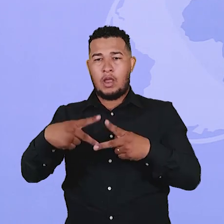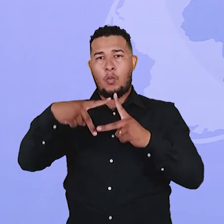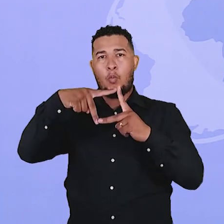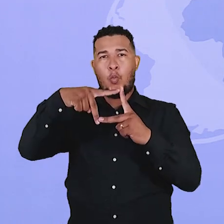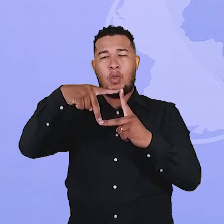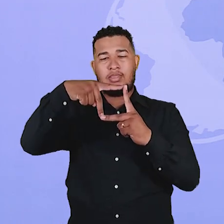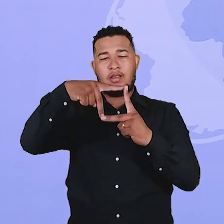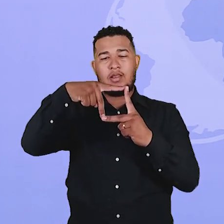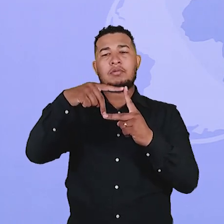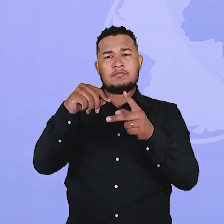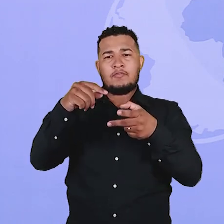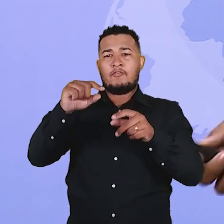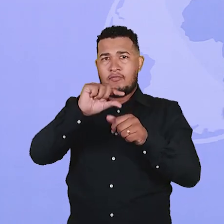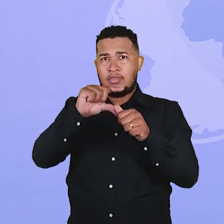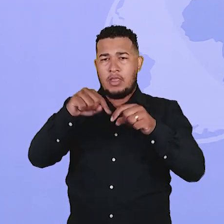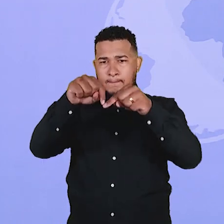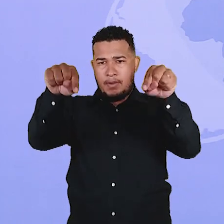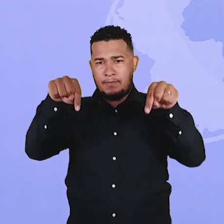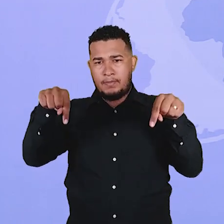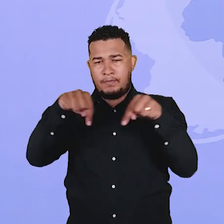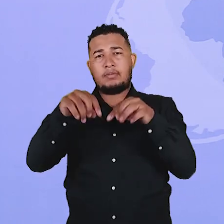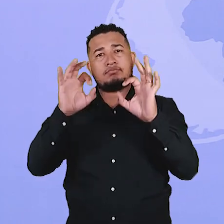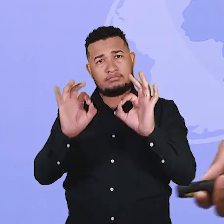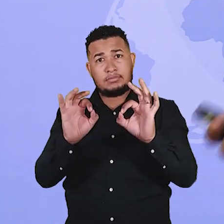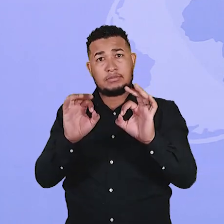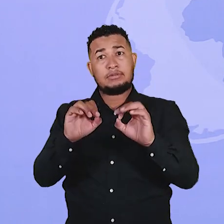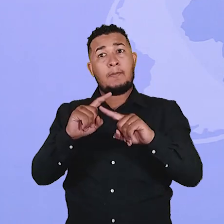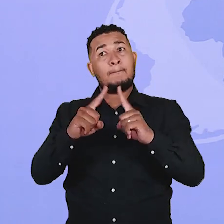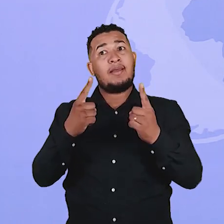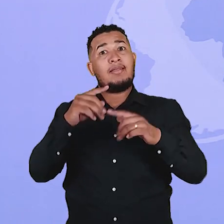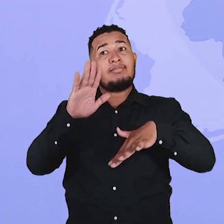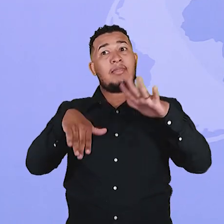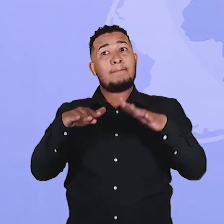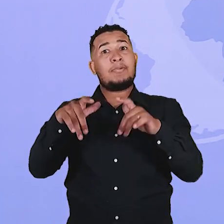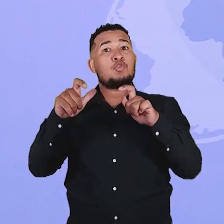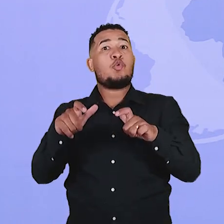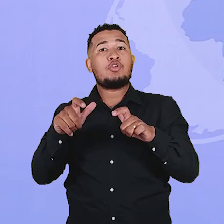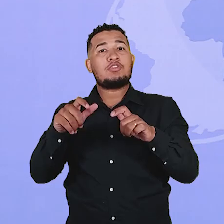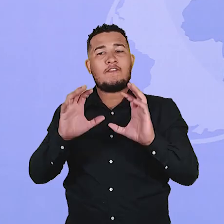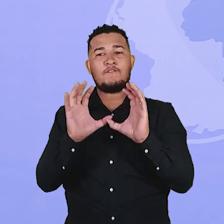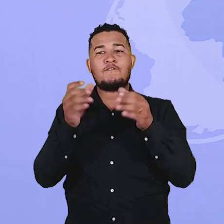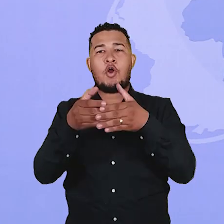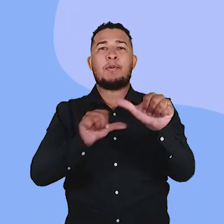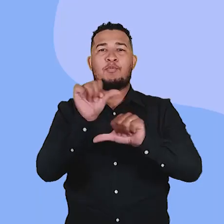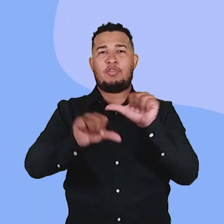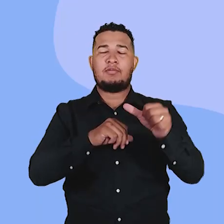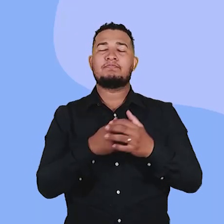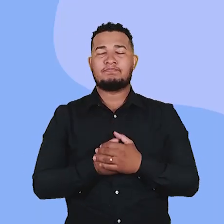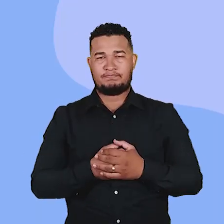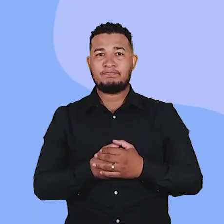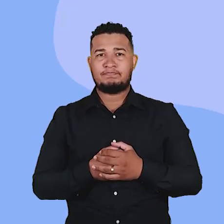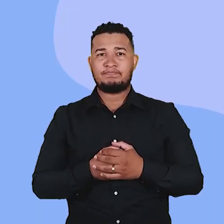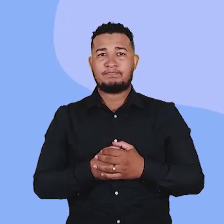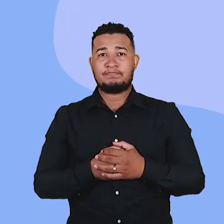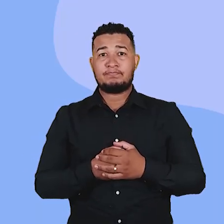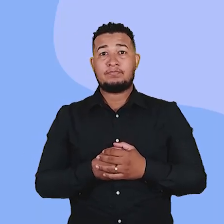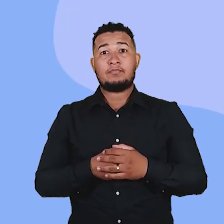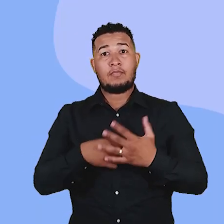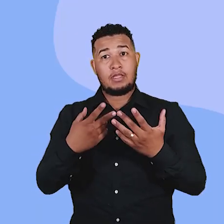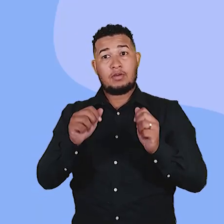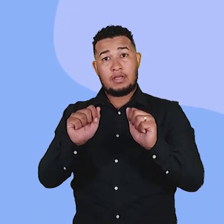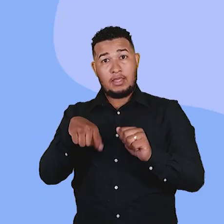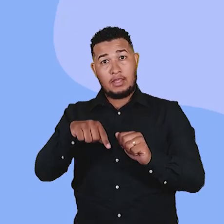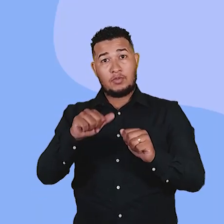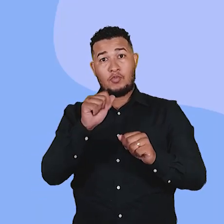não tem aí uma forma definida. Isso vai depender de onde ele seja colocado. Tranquilo? Então,